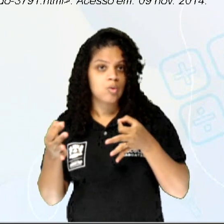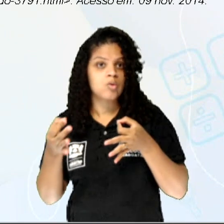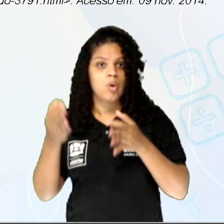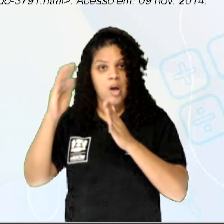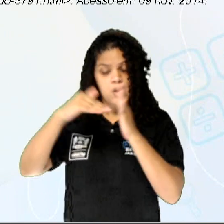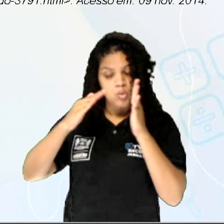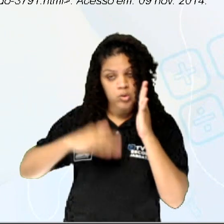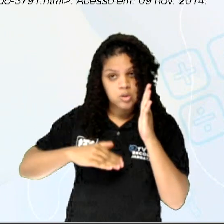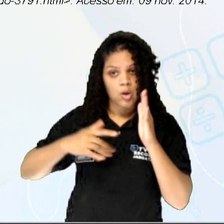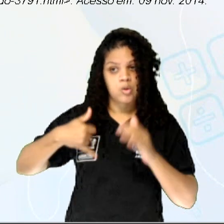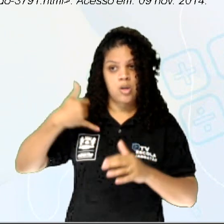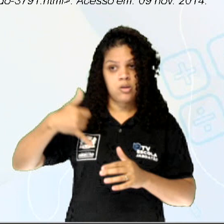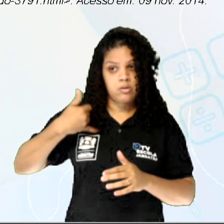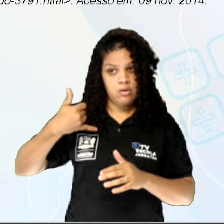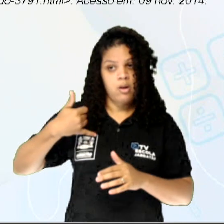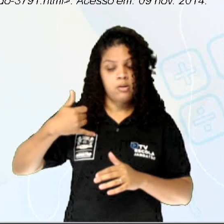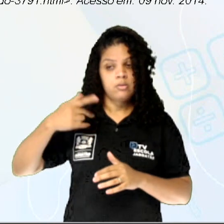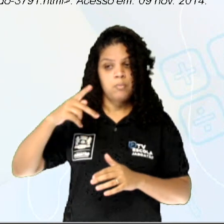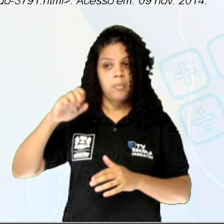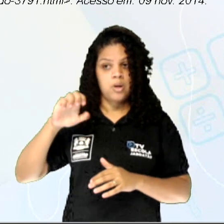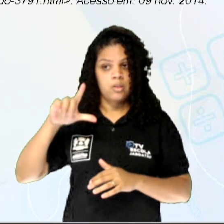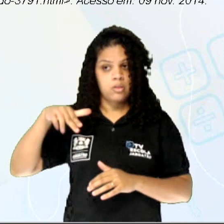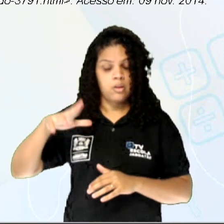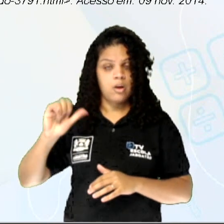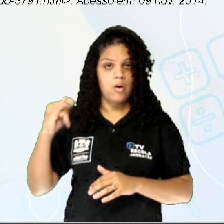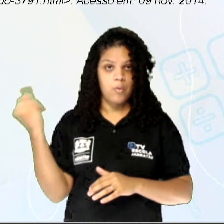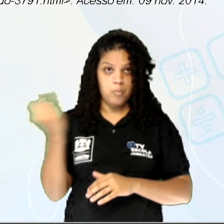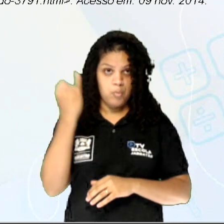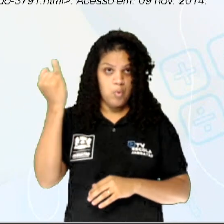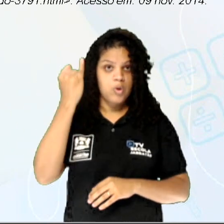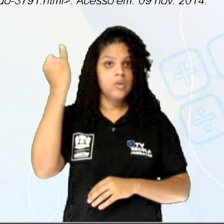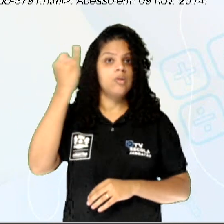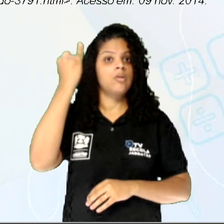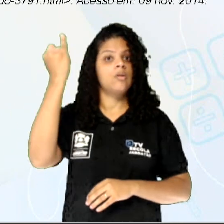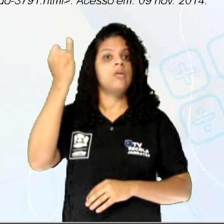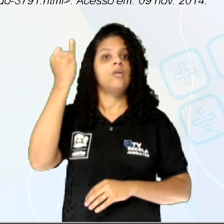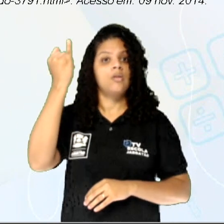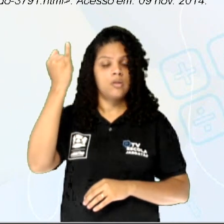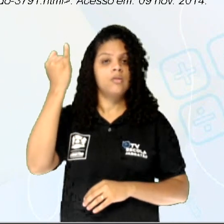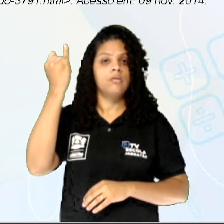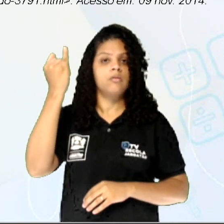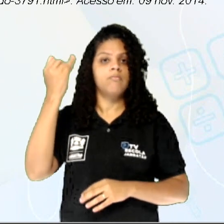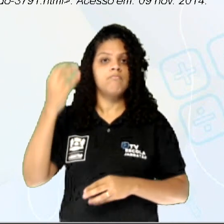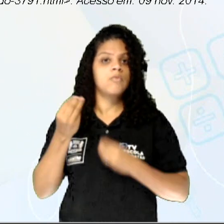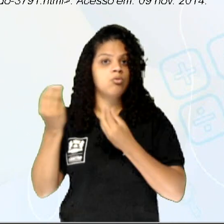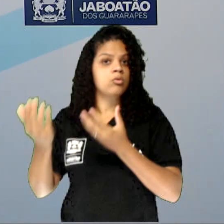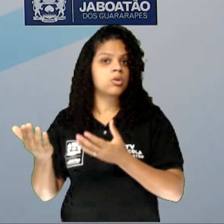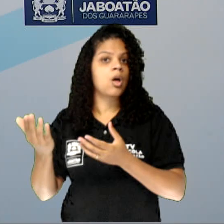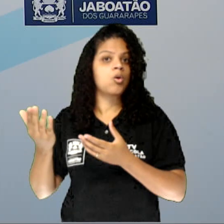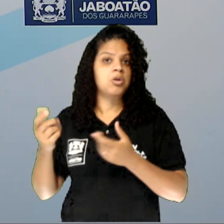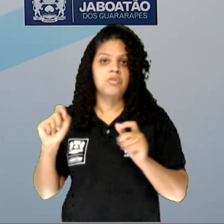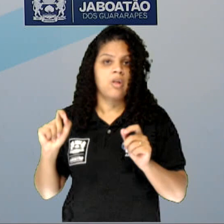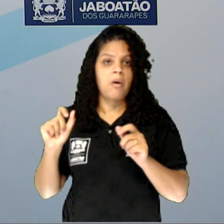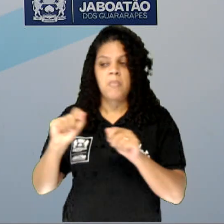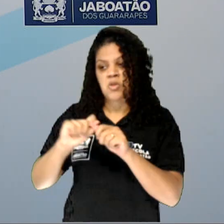maioridade penal, é importante dar uma chance para aquilo que está à disposição, mas não é